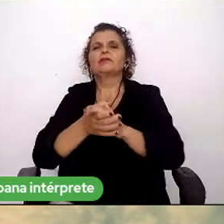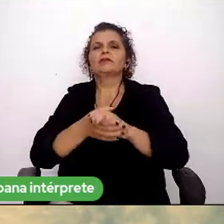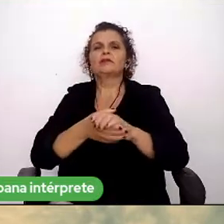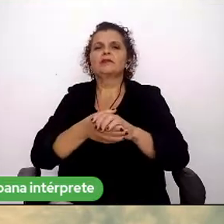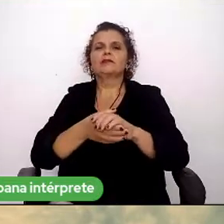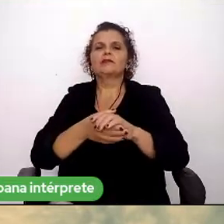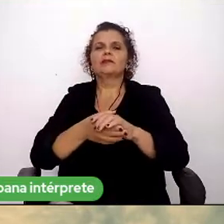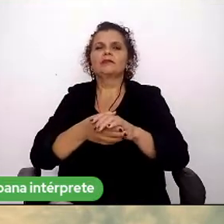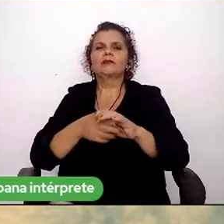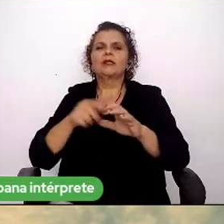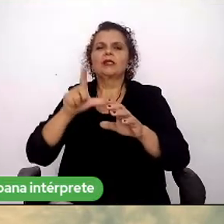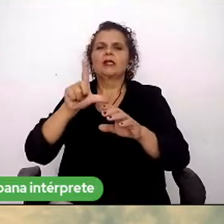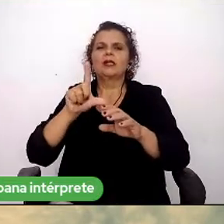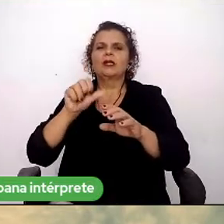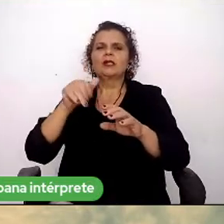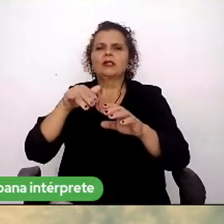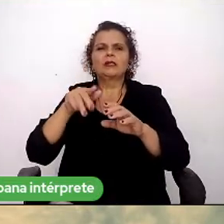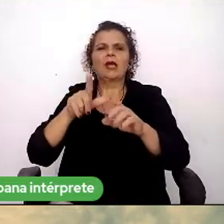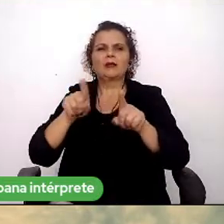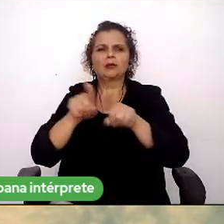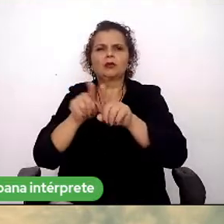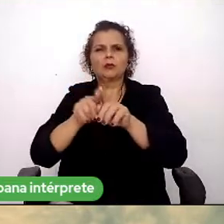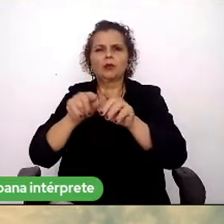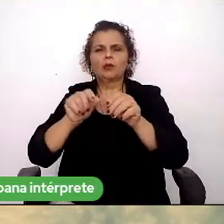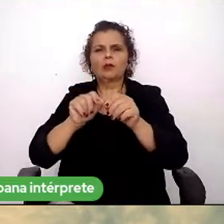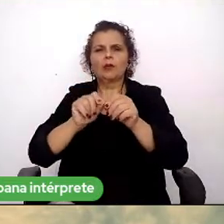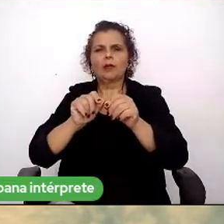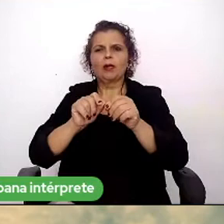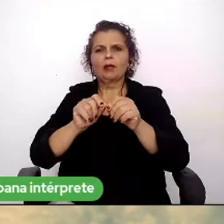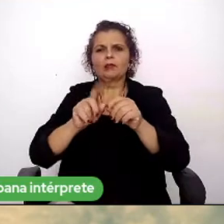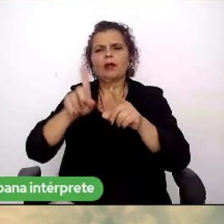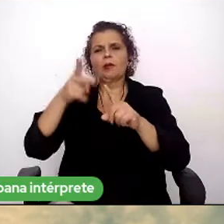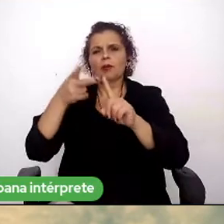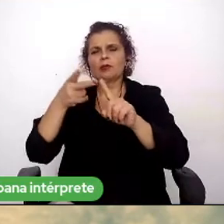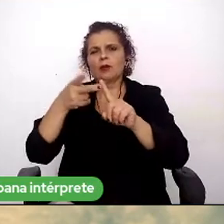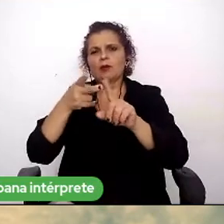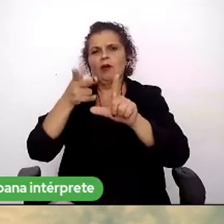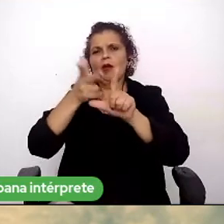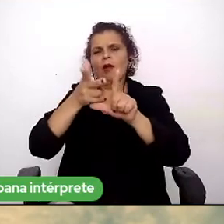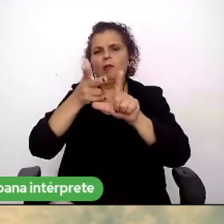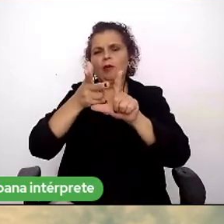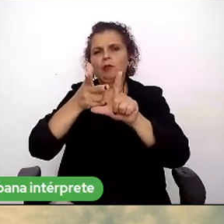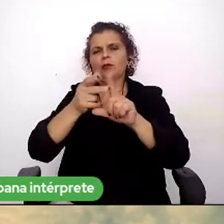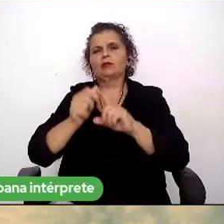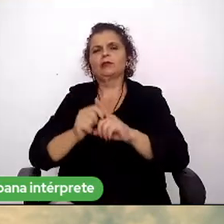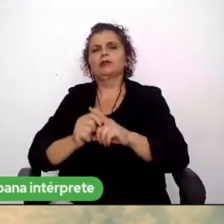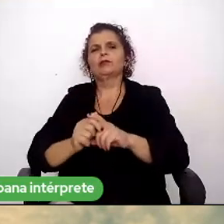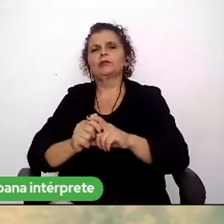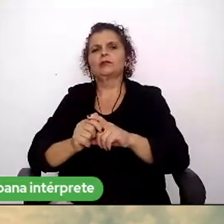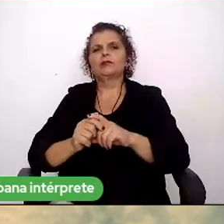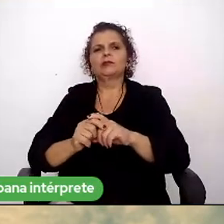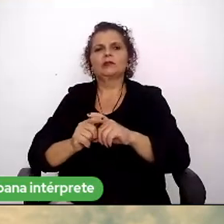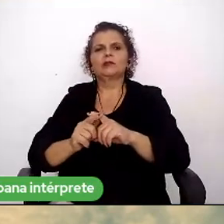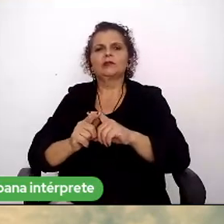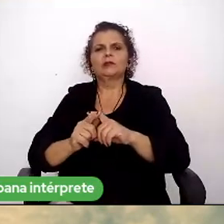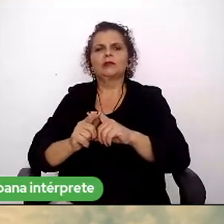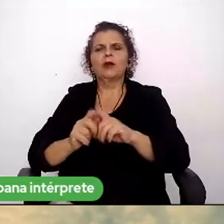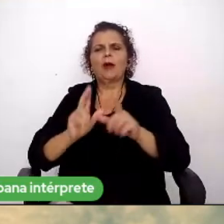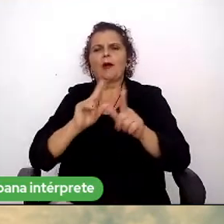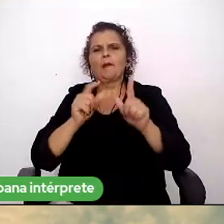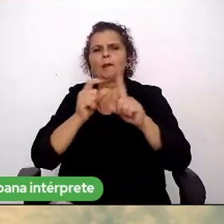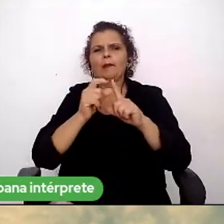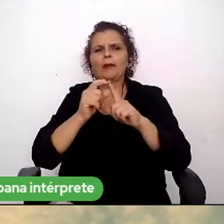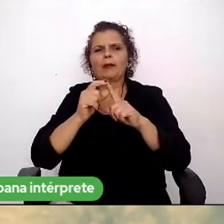remoto, para a gente entender a Lean Inception, depois partir para a história do remoto. Né? Então, se tu quiser